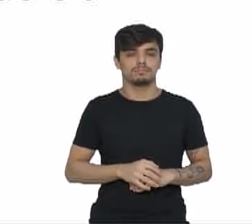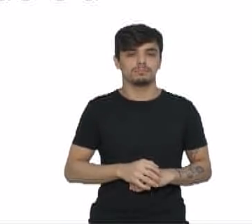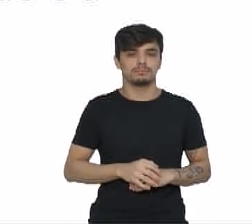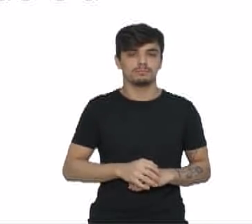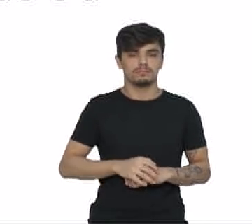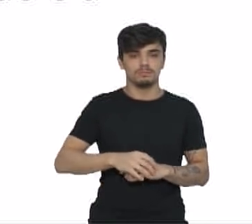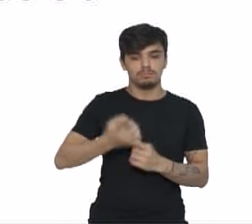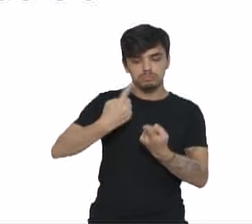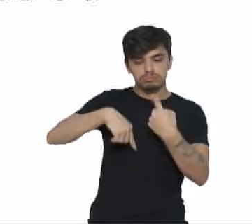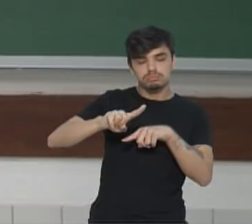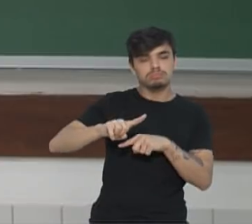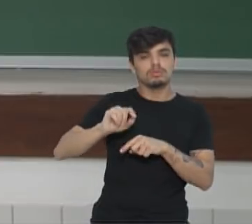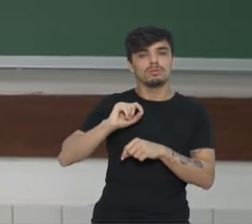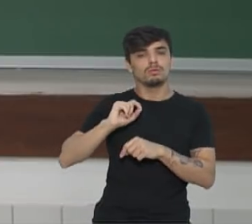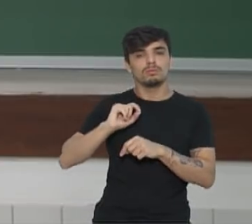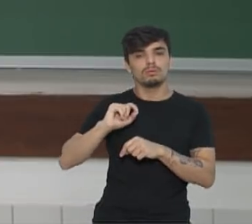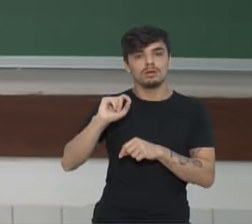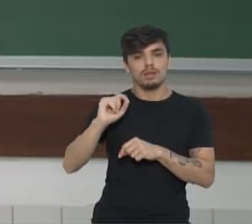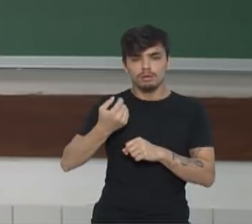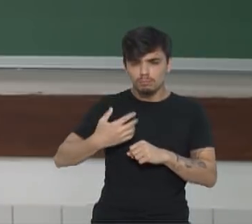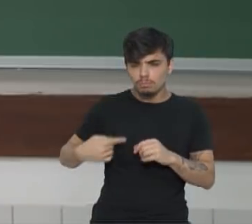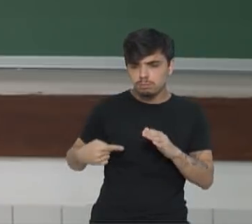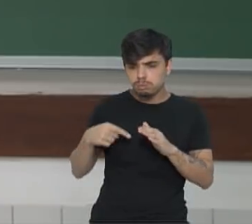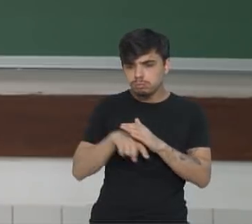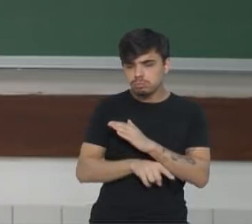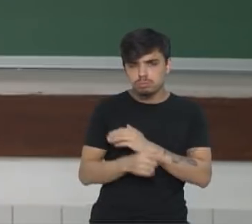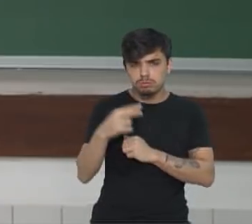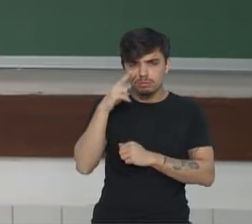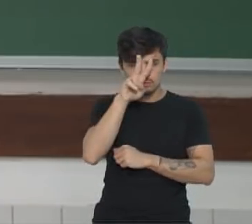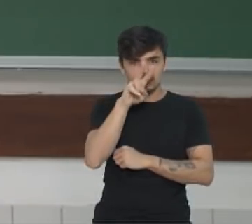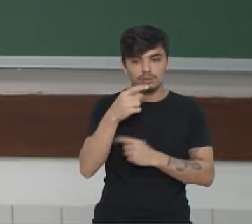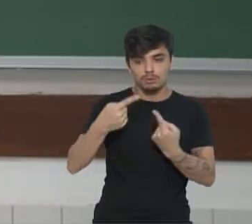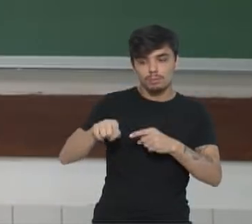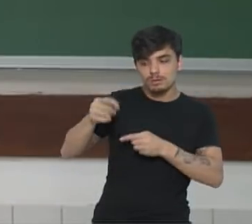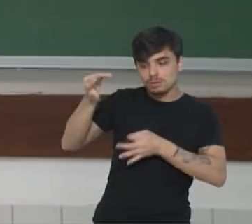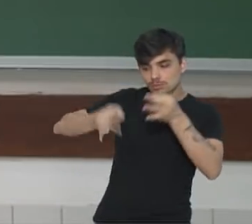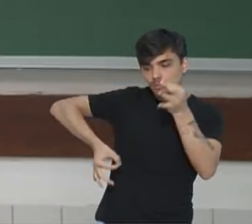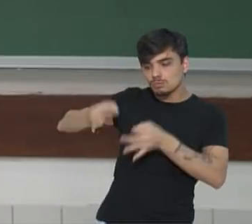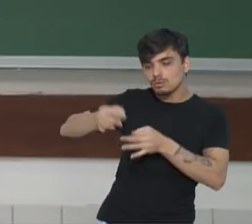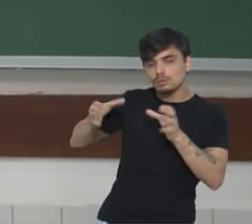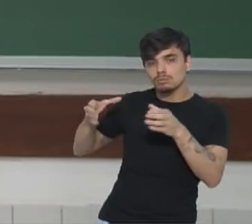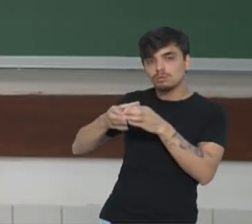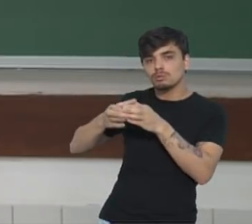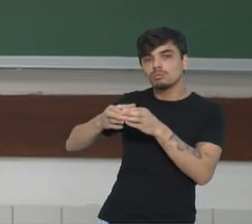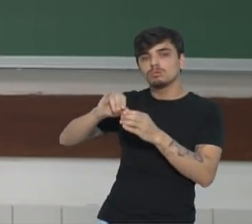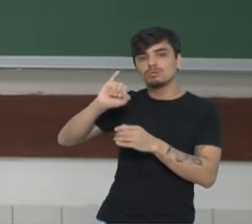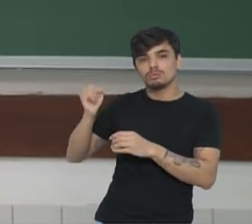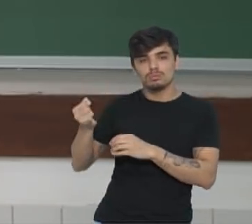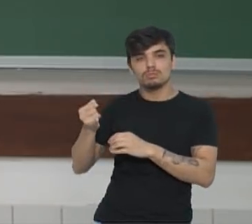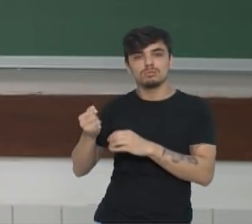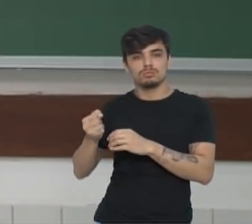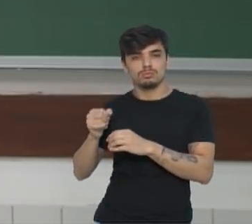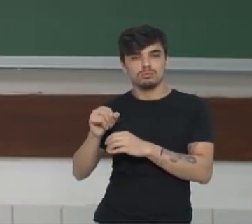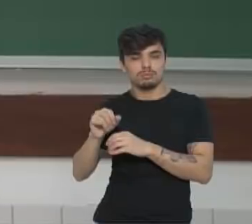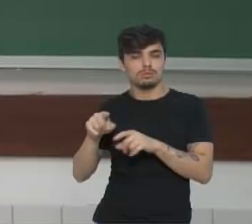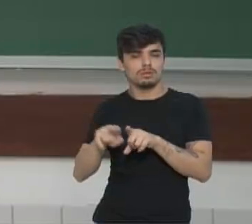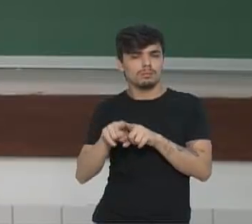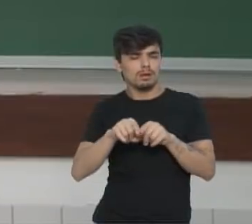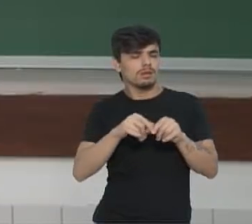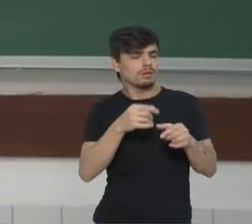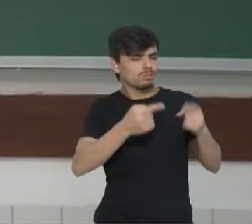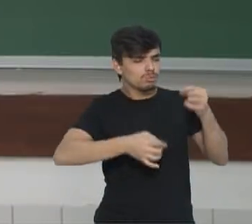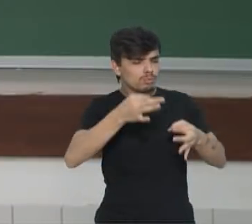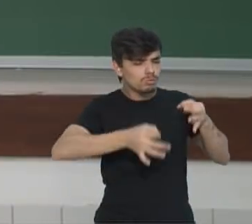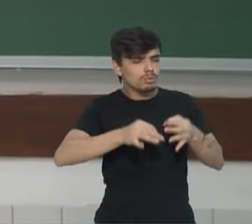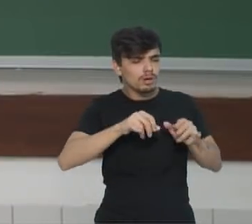essa radicalização, ela vai ser muito radical. Eles começam julgando os girondinos. Depois eles começam a julgar comerciantes. Depois eles começam a julgar